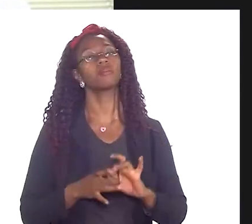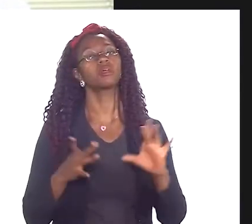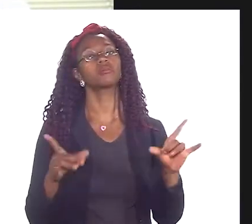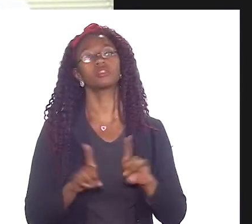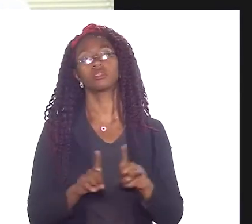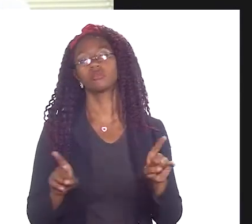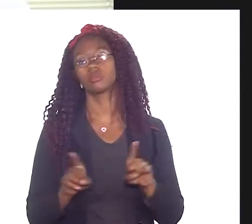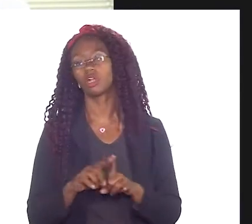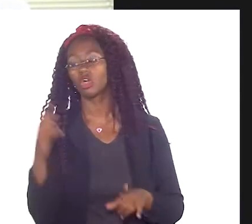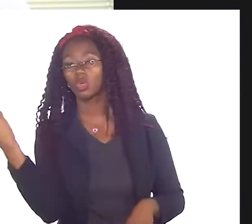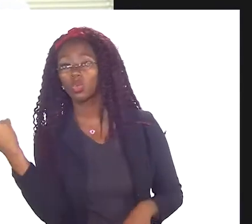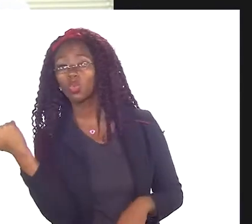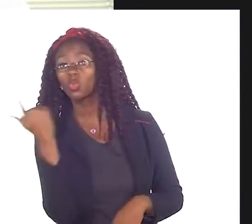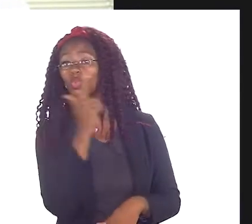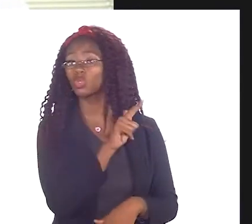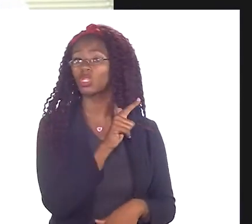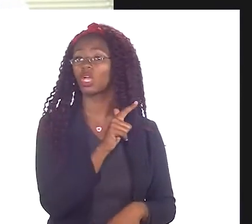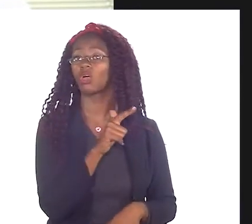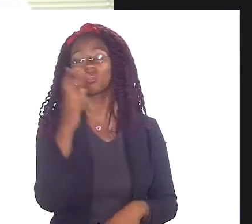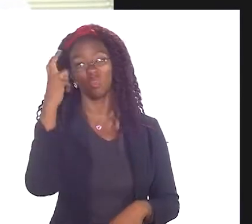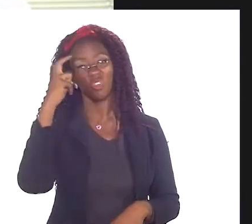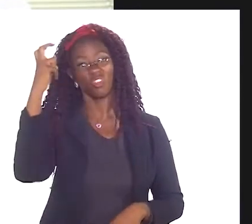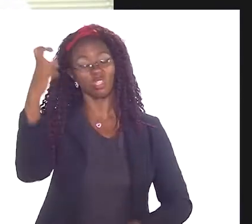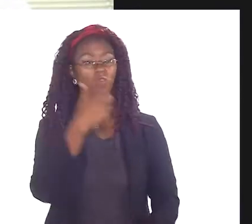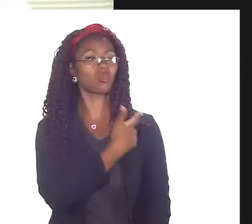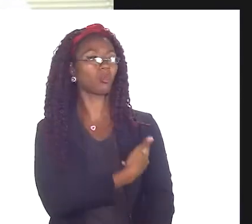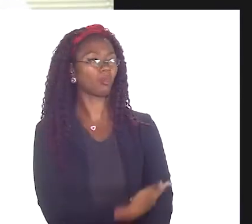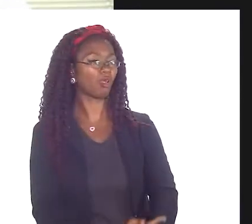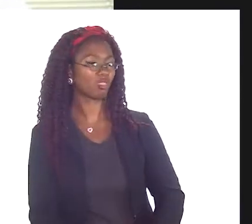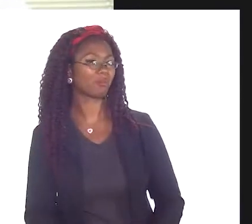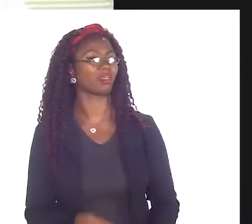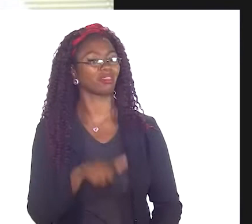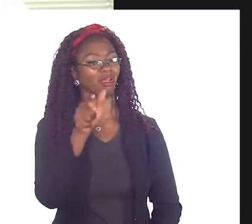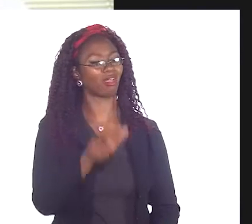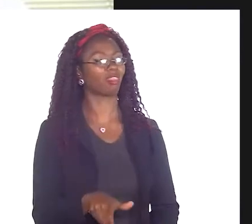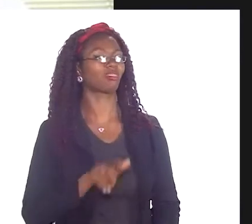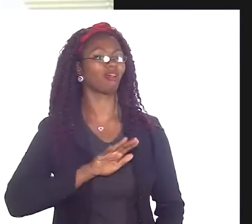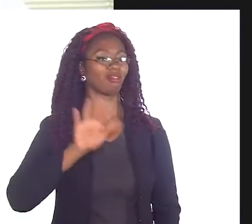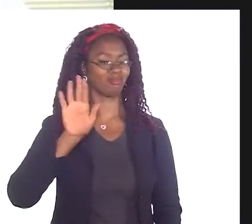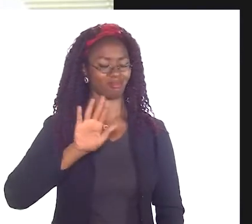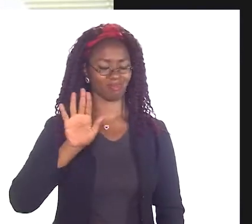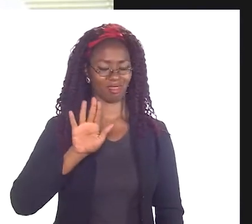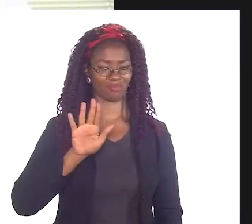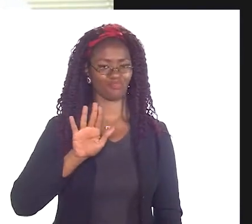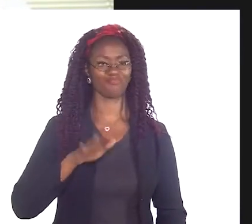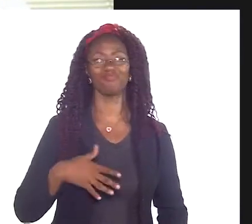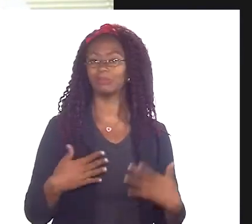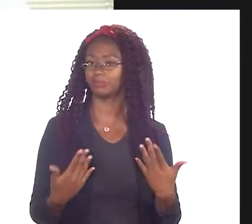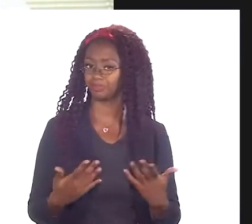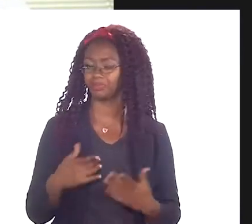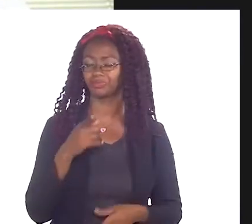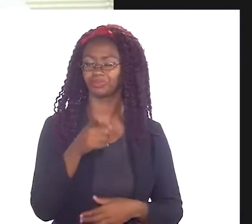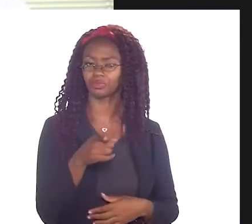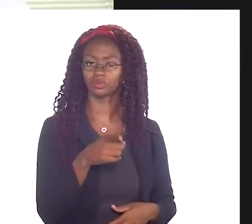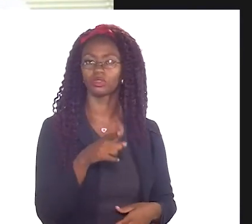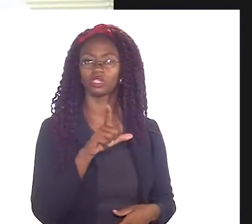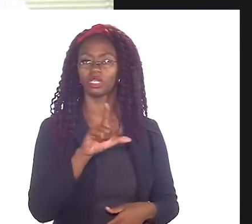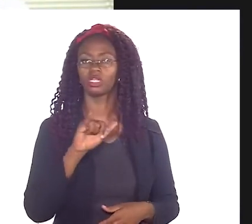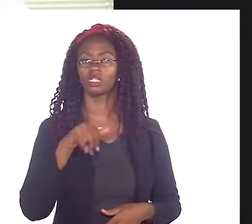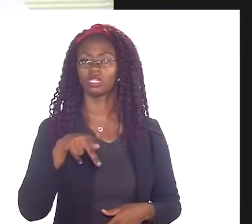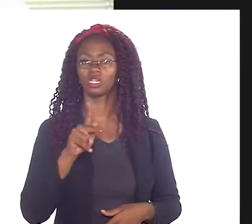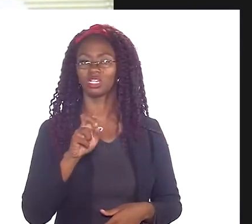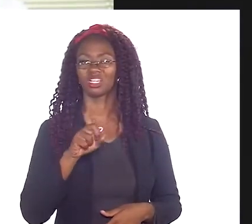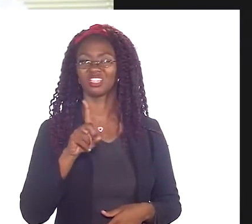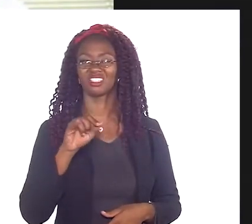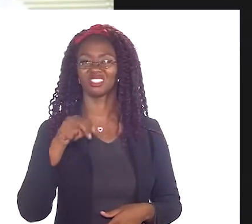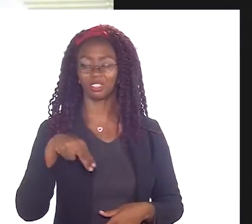você também consiga adentrar no conhecimento comportamental do candidato. O LinkedIn ele virou um fórum